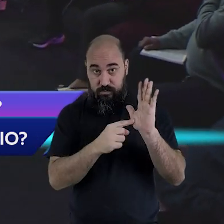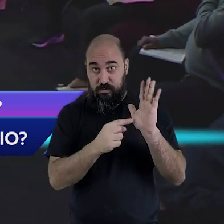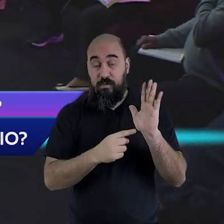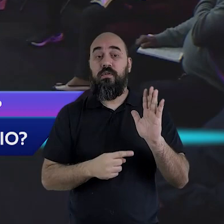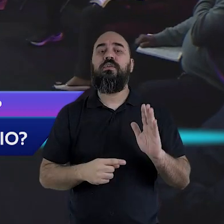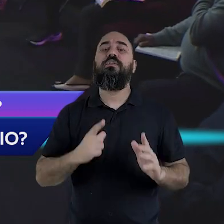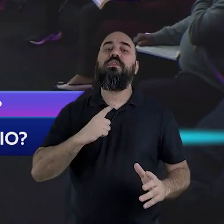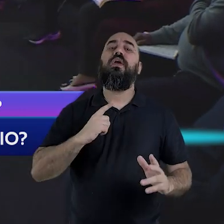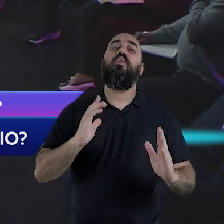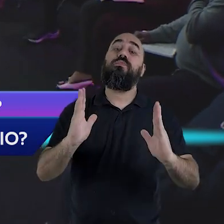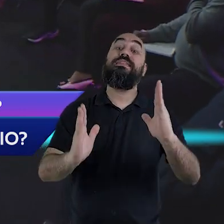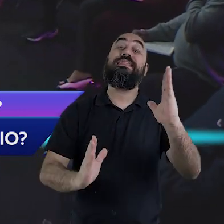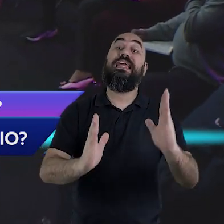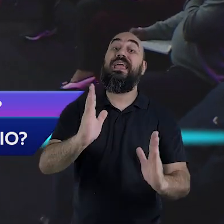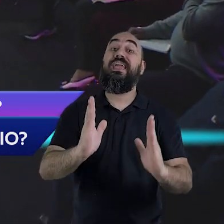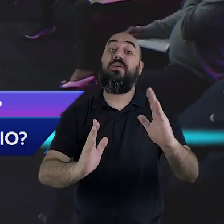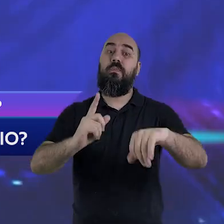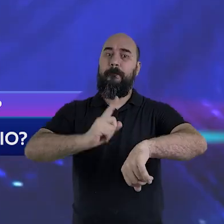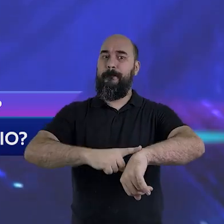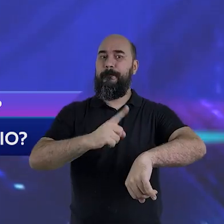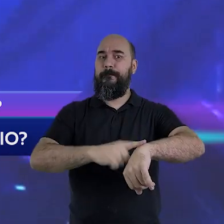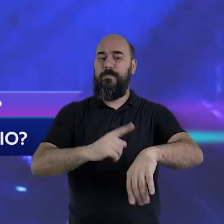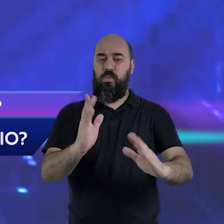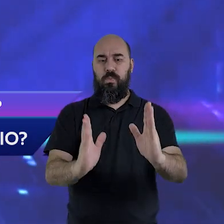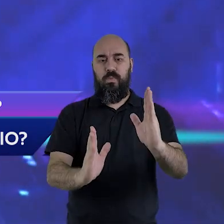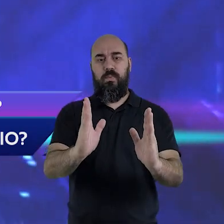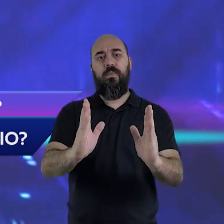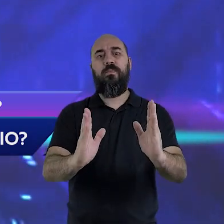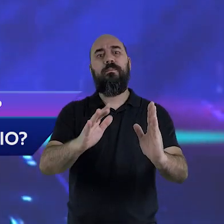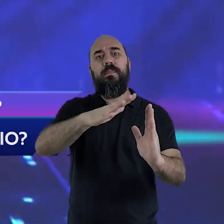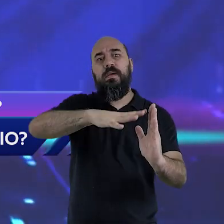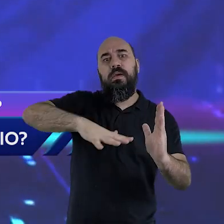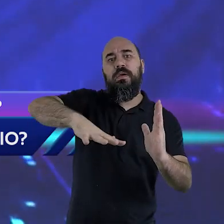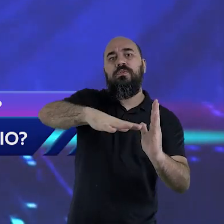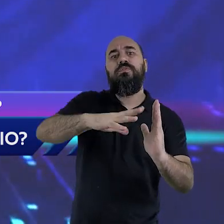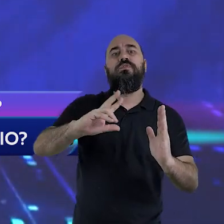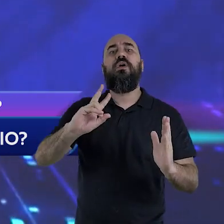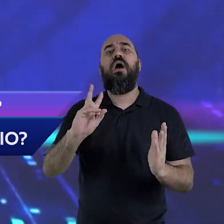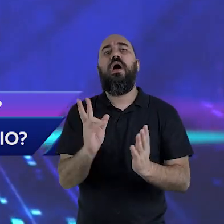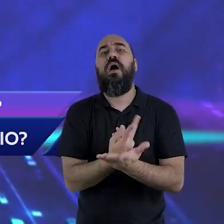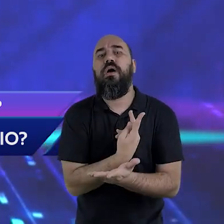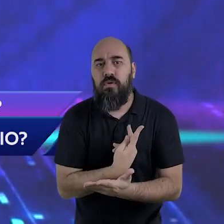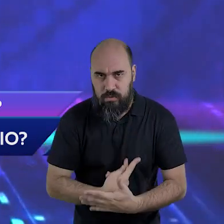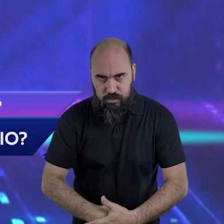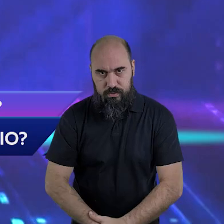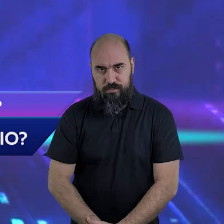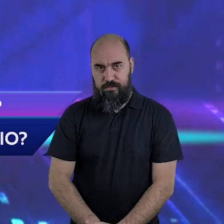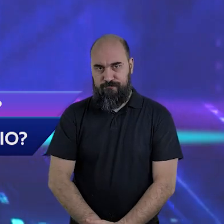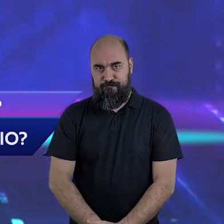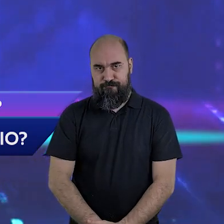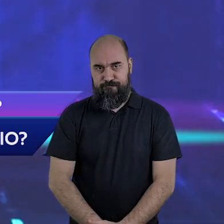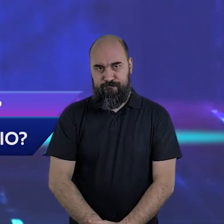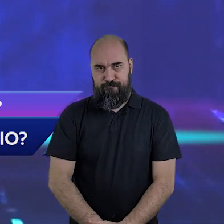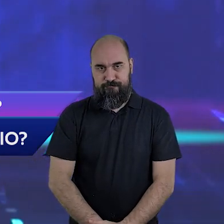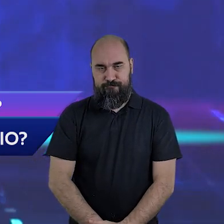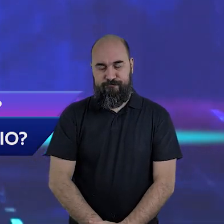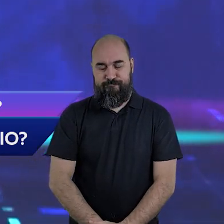com o tempo. Tem a ver exatamente com o momento do qual a profecia